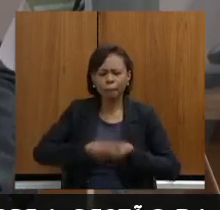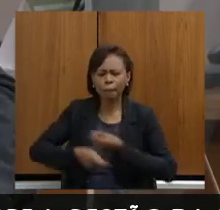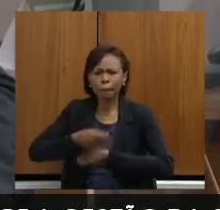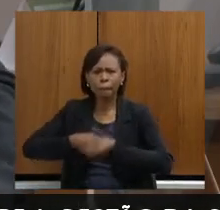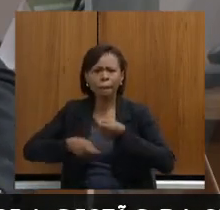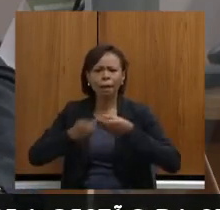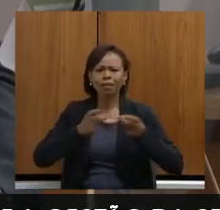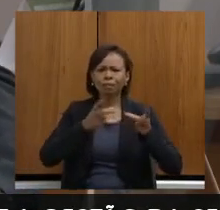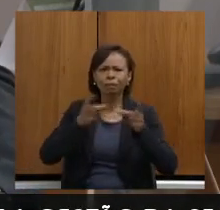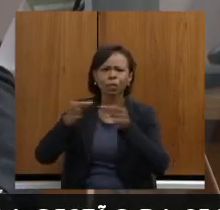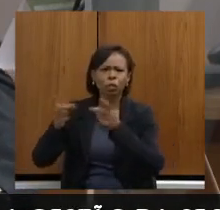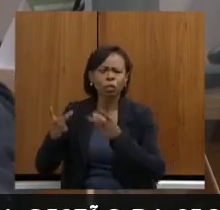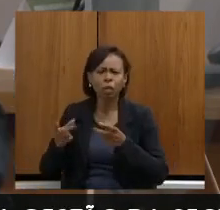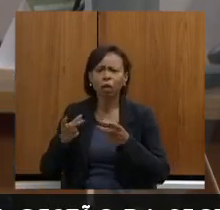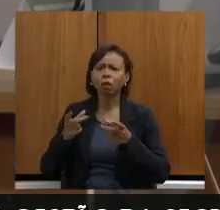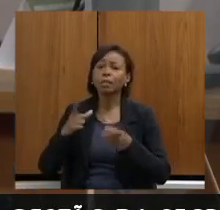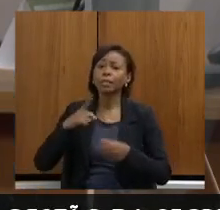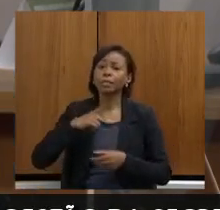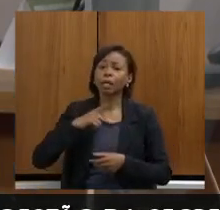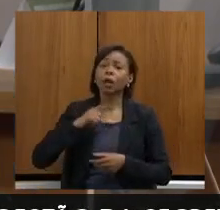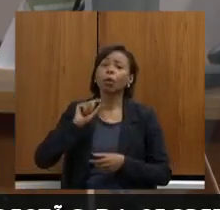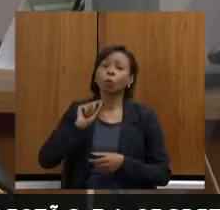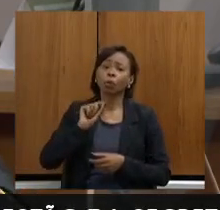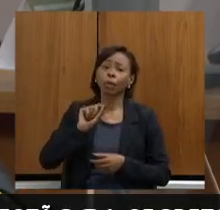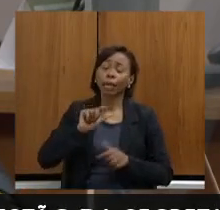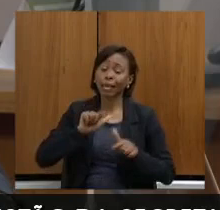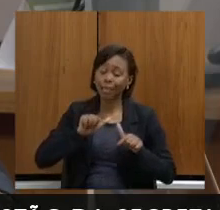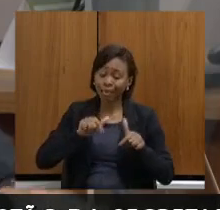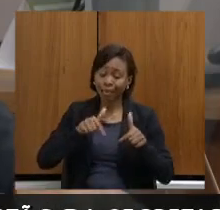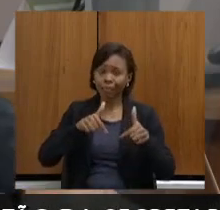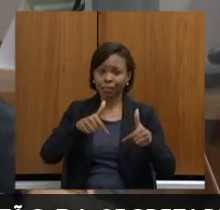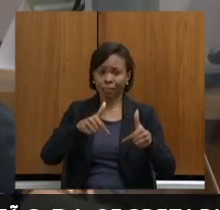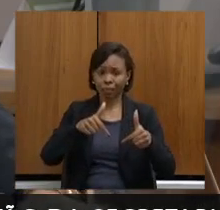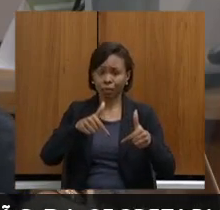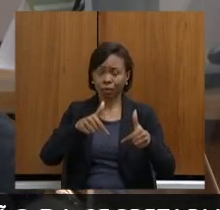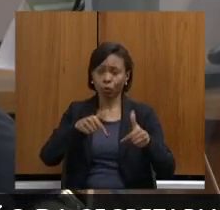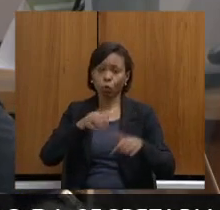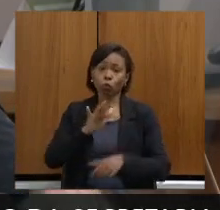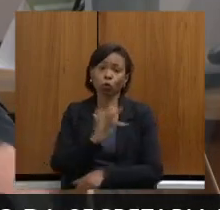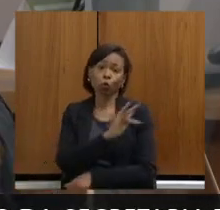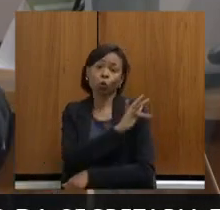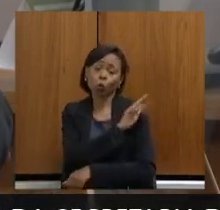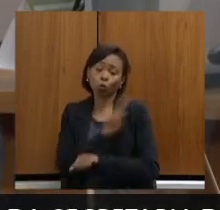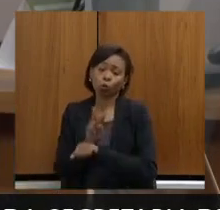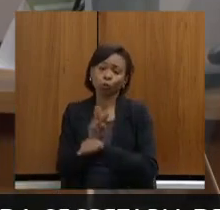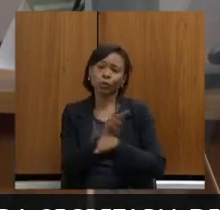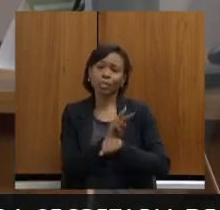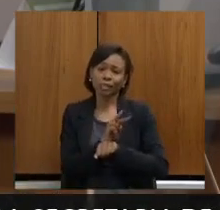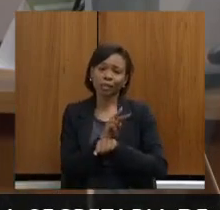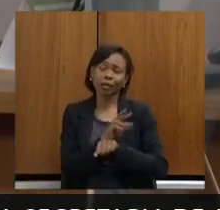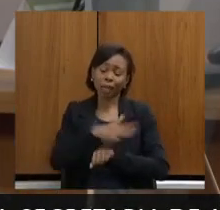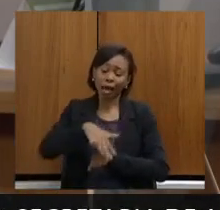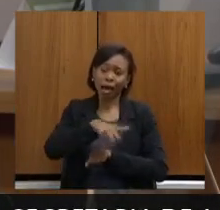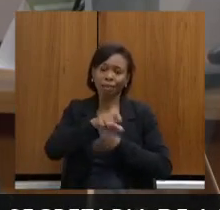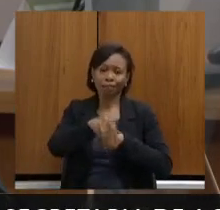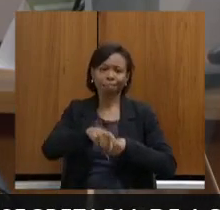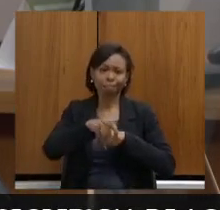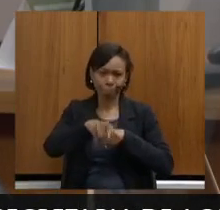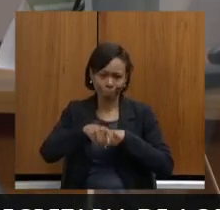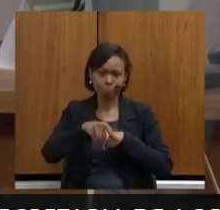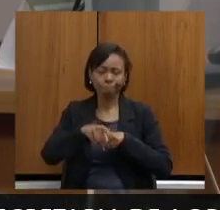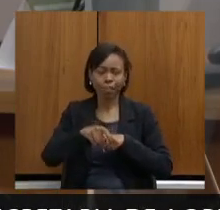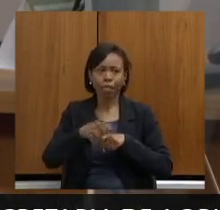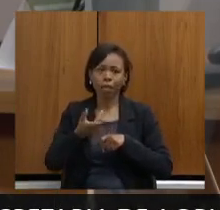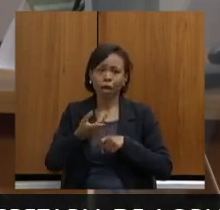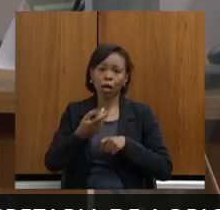exportações elas é envolvem diretamente a ação dos nossos fiscais agropecuários seja no âmbito Municipal